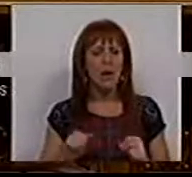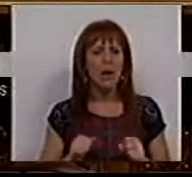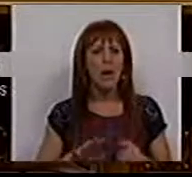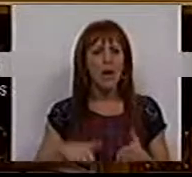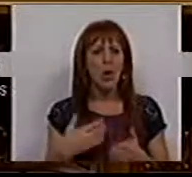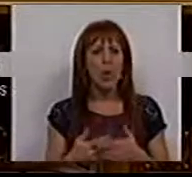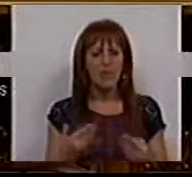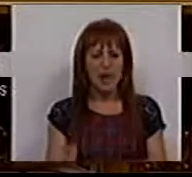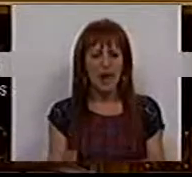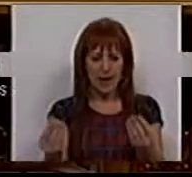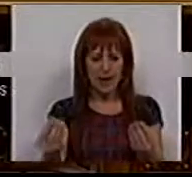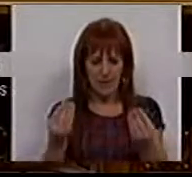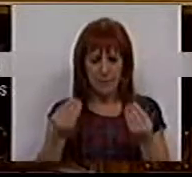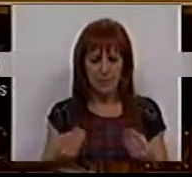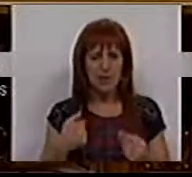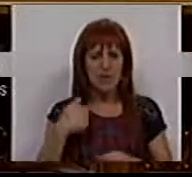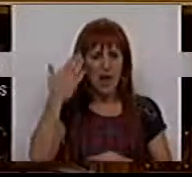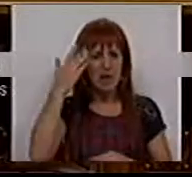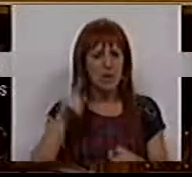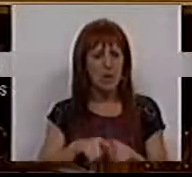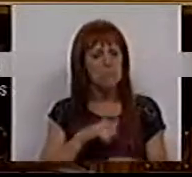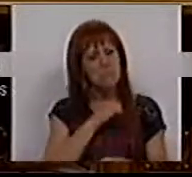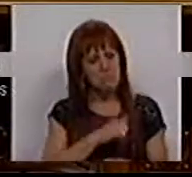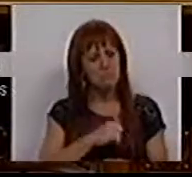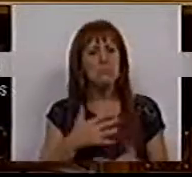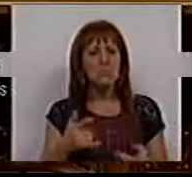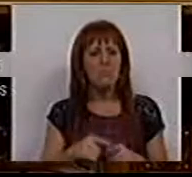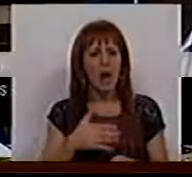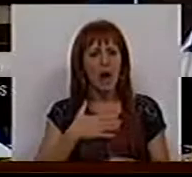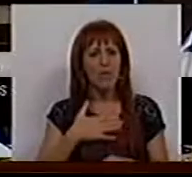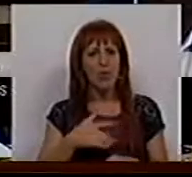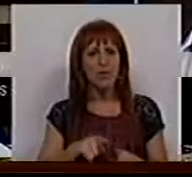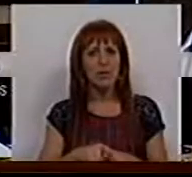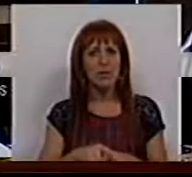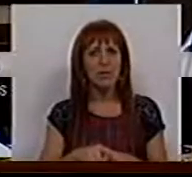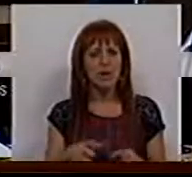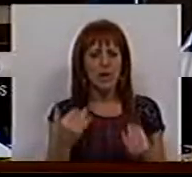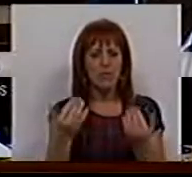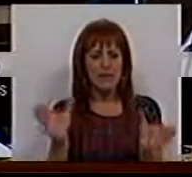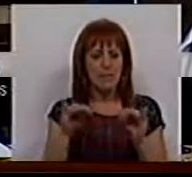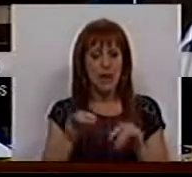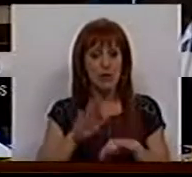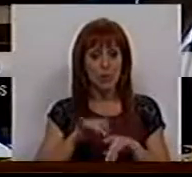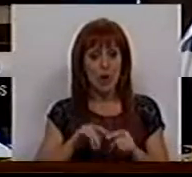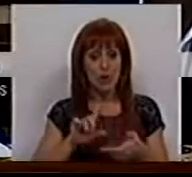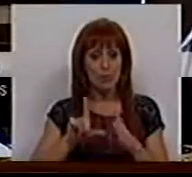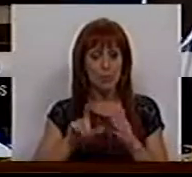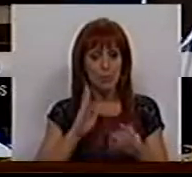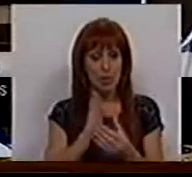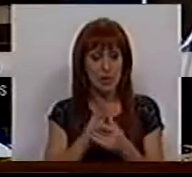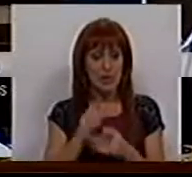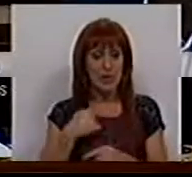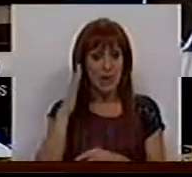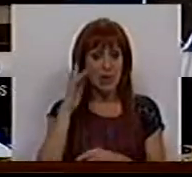Acompanhamos a proposta que aqui é apresentada. Achamos que é legítima a vontade de ter mais informação sobre este processo